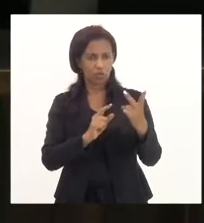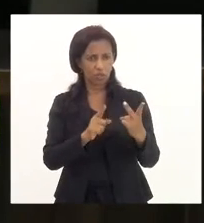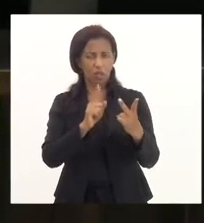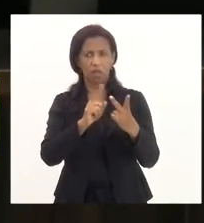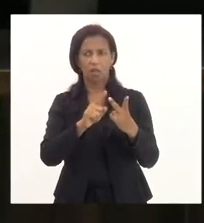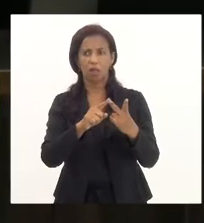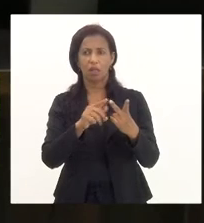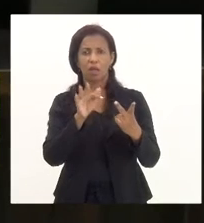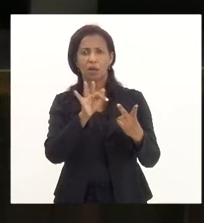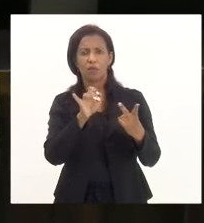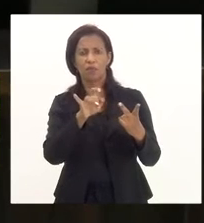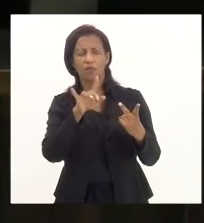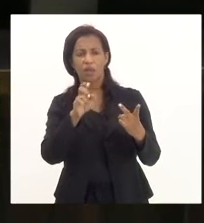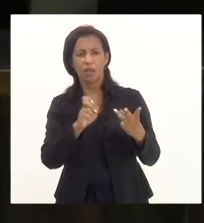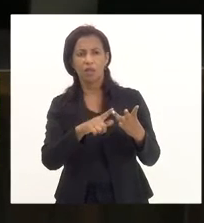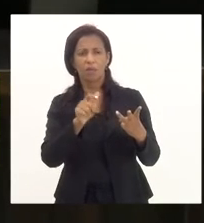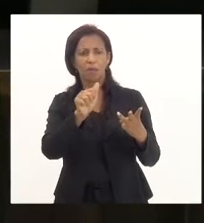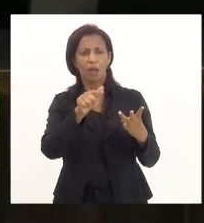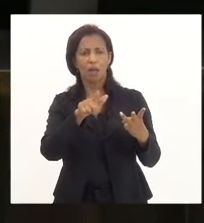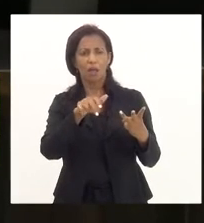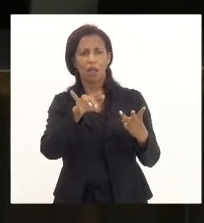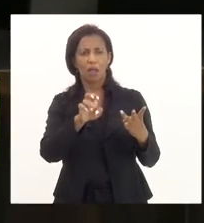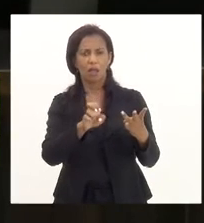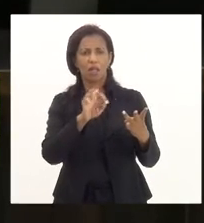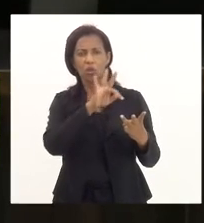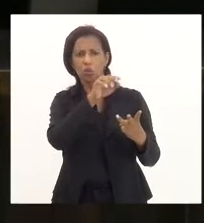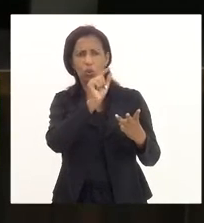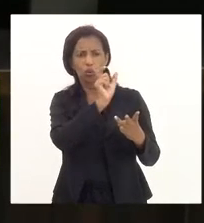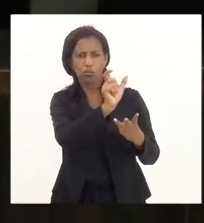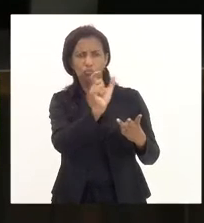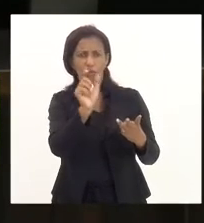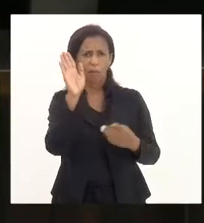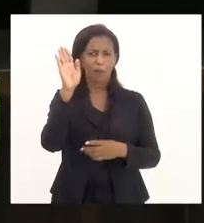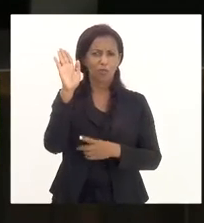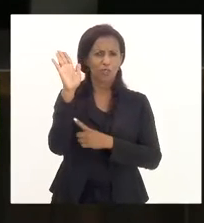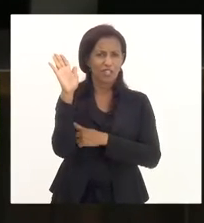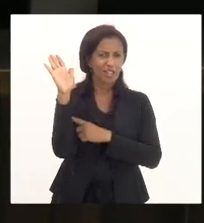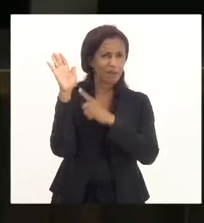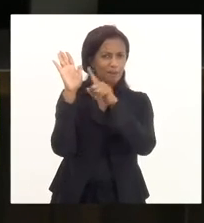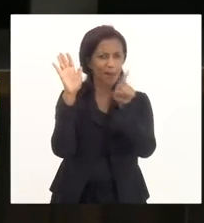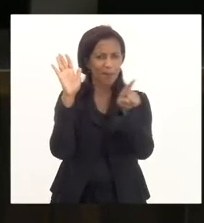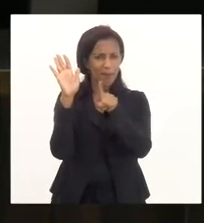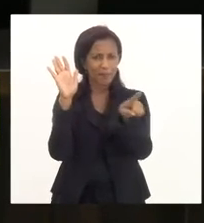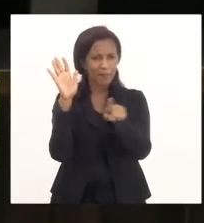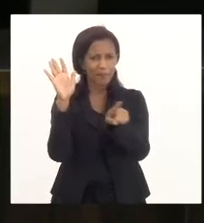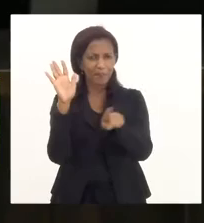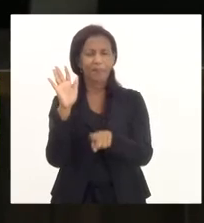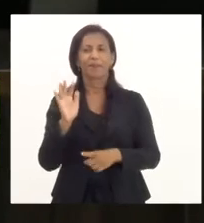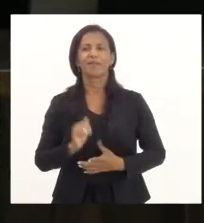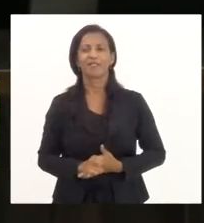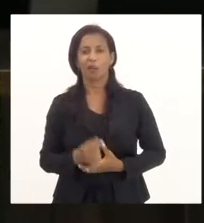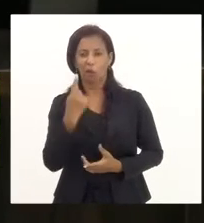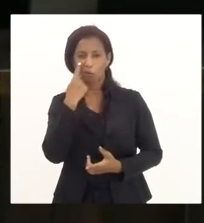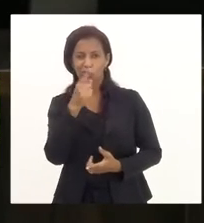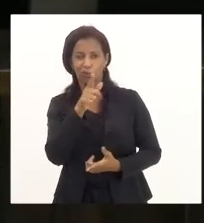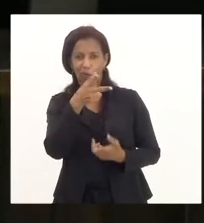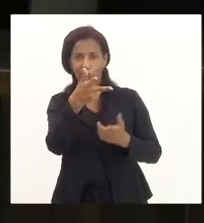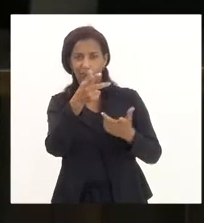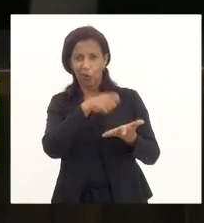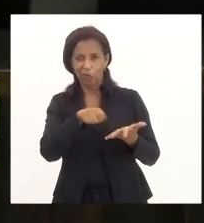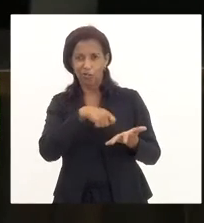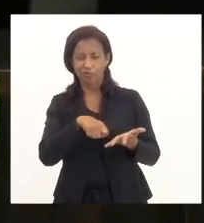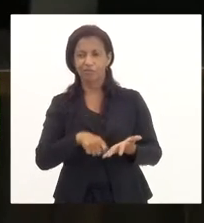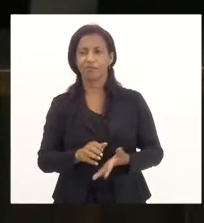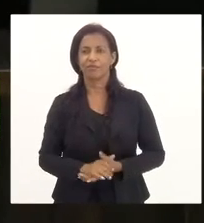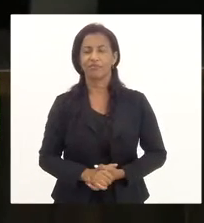antes e o Felipe Aline todos que botarem a mão a mãozinha aí eu tô vendo Estou de plantão aqui escrevendo